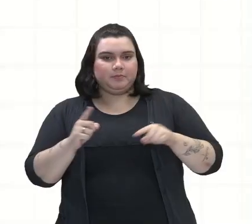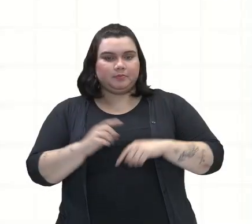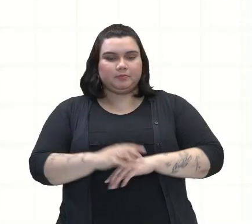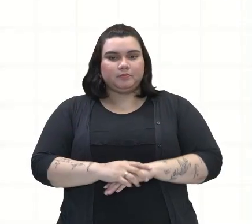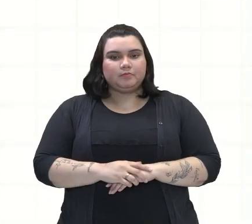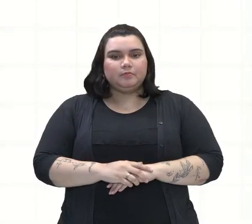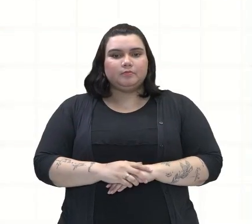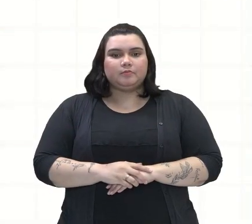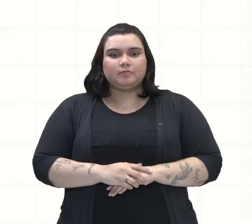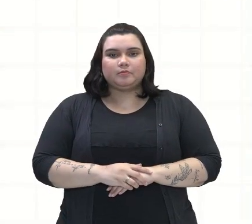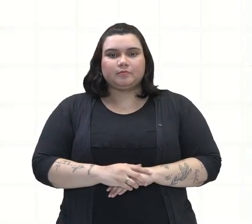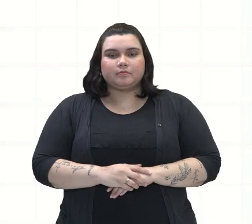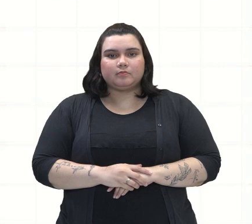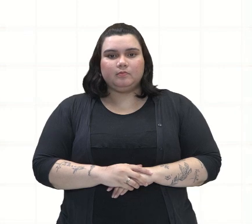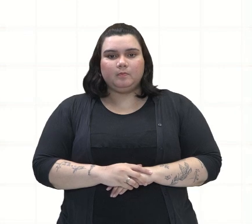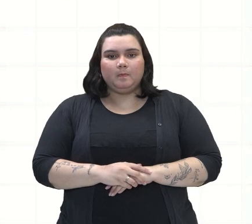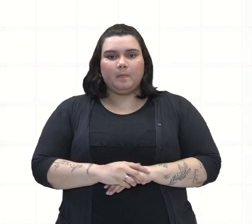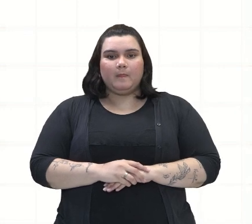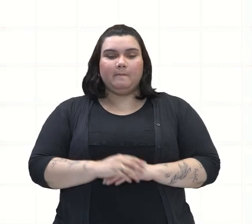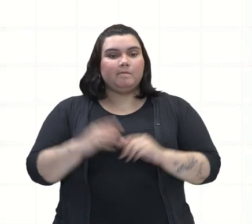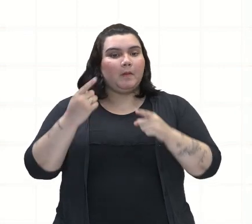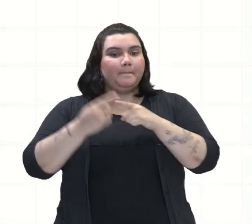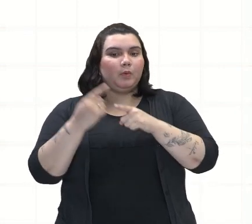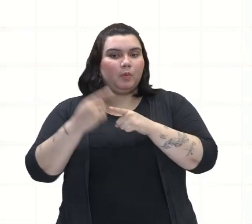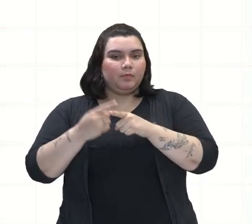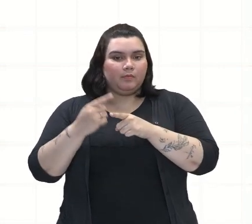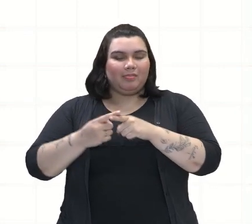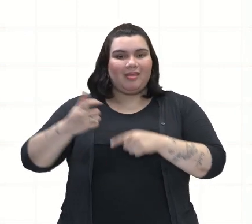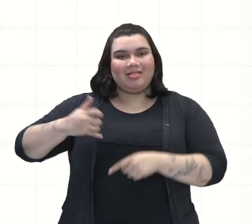ao texto. Devido à